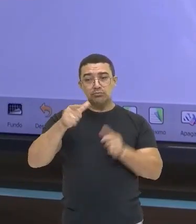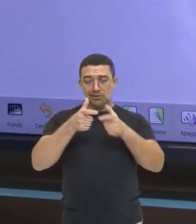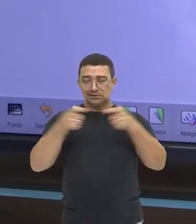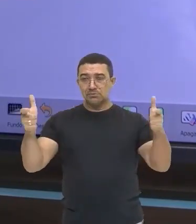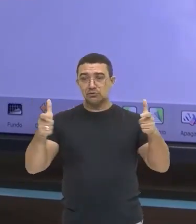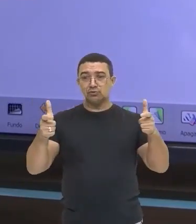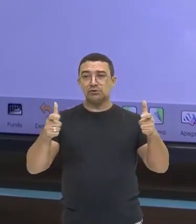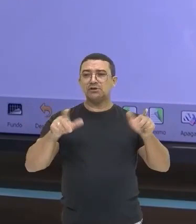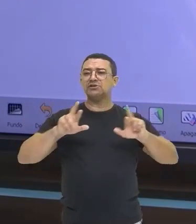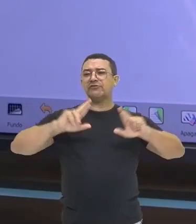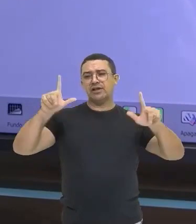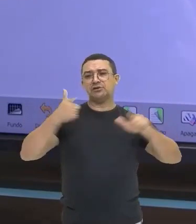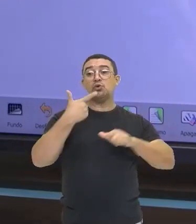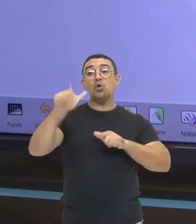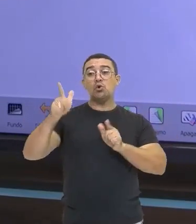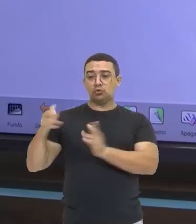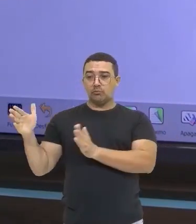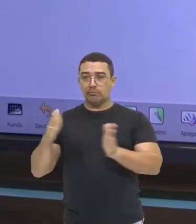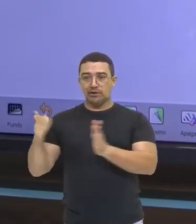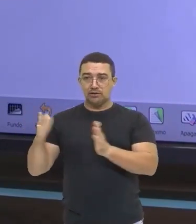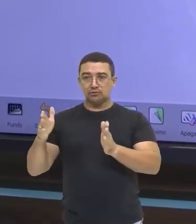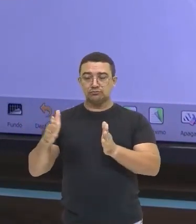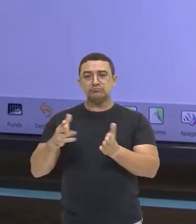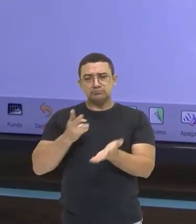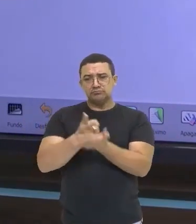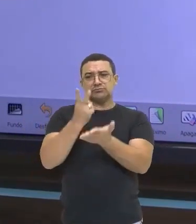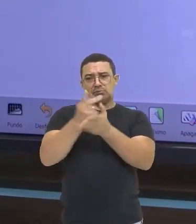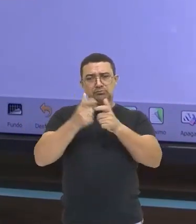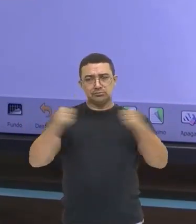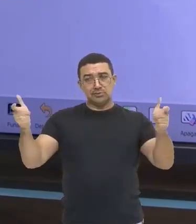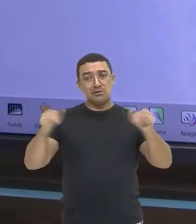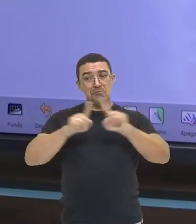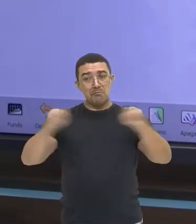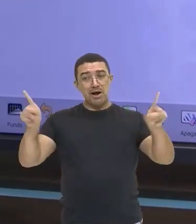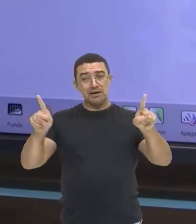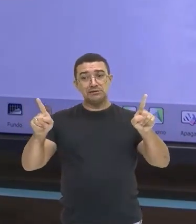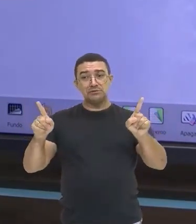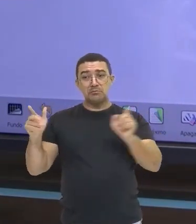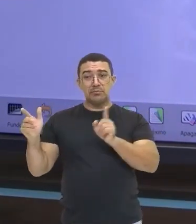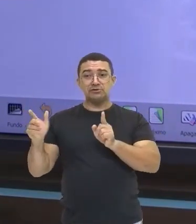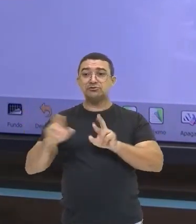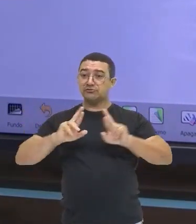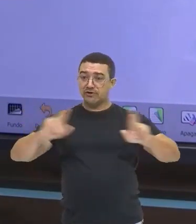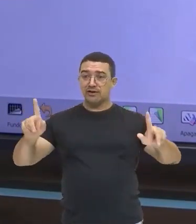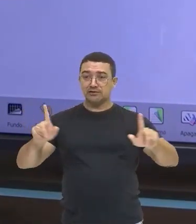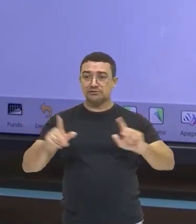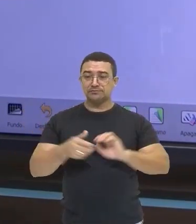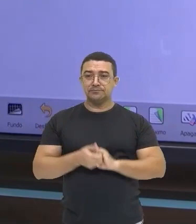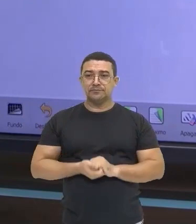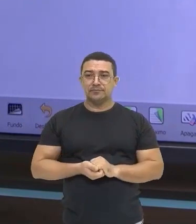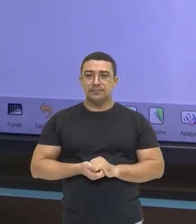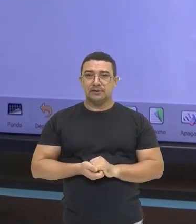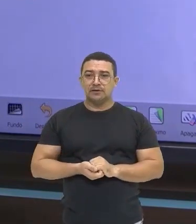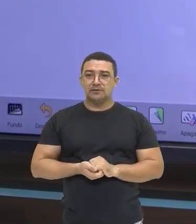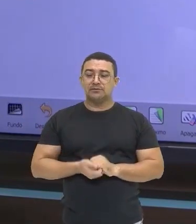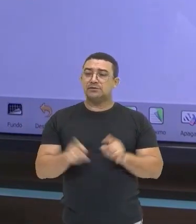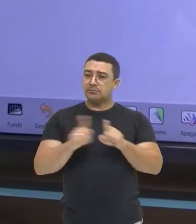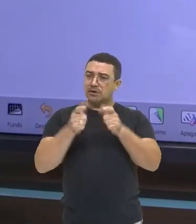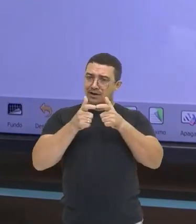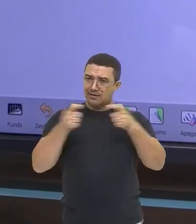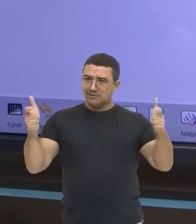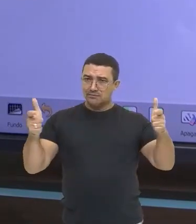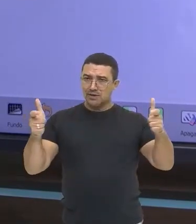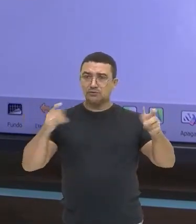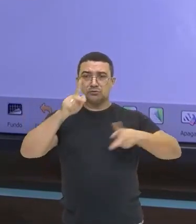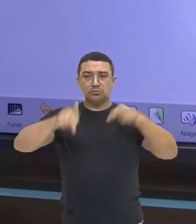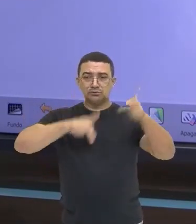Mais recentes. Então, continua a crescer, mas num ritmo menor. Outro ponto que eu destaco para vocês é que esse crescimento, ele não